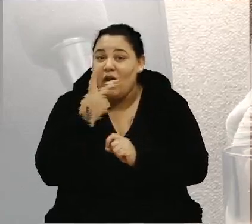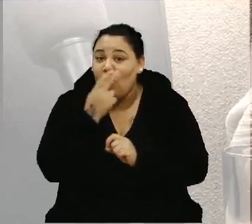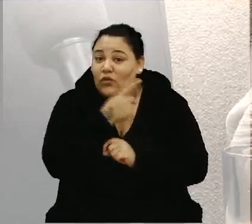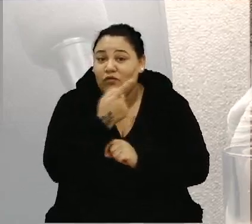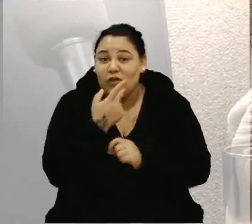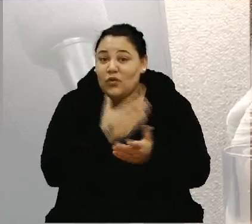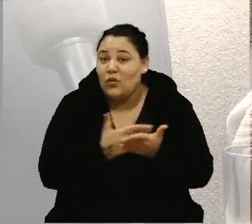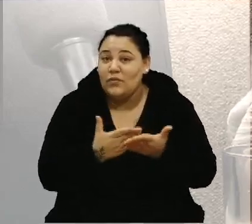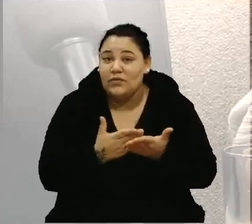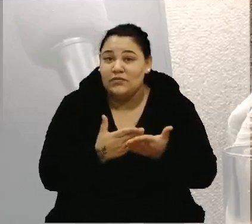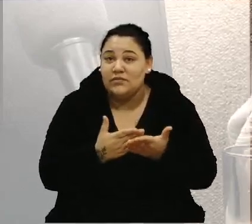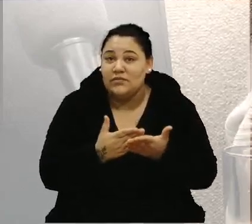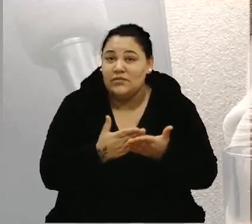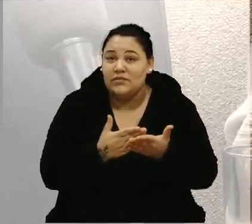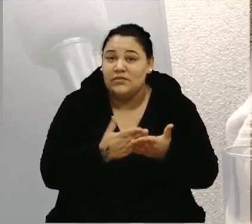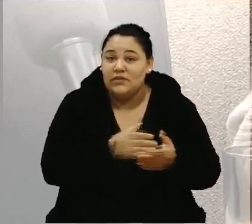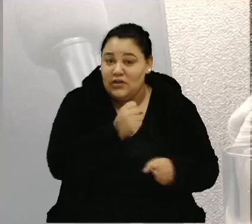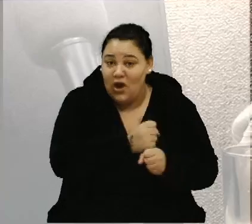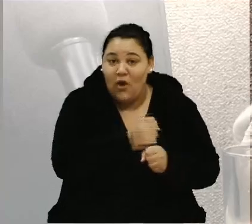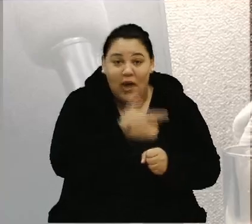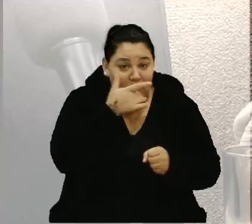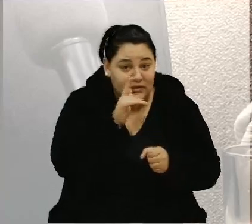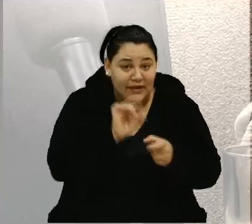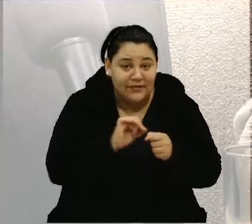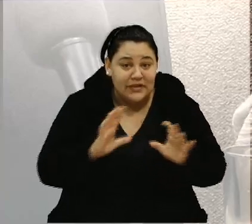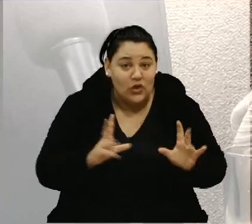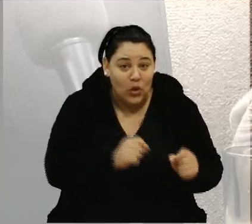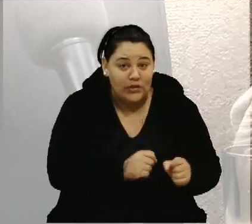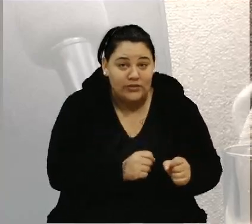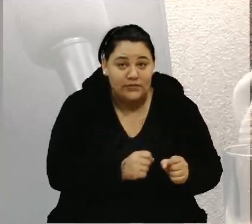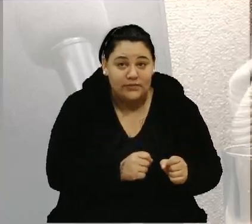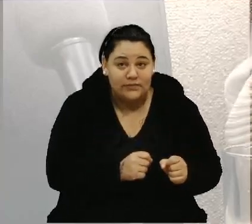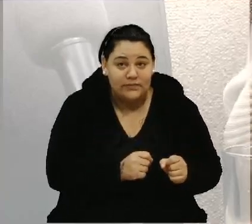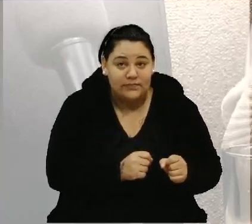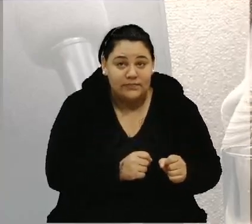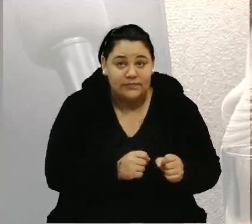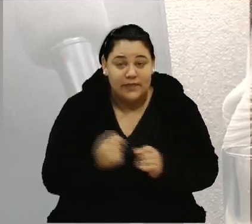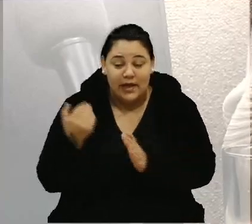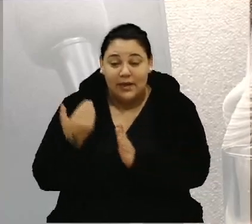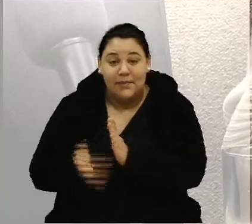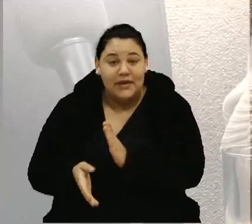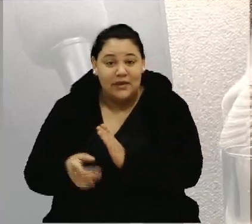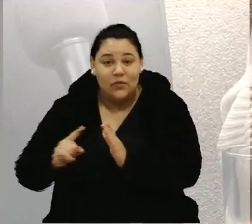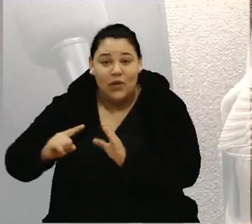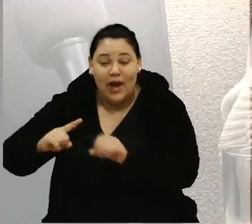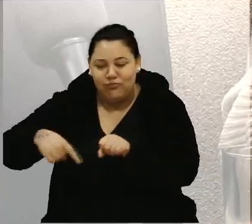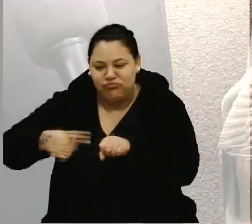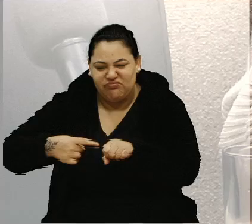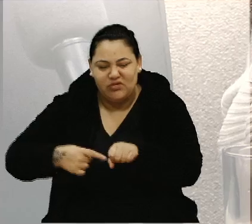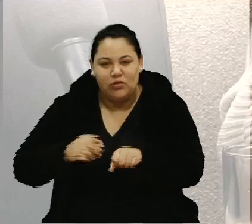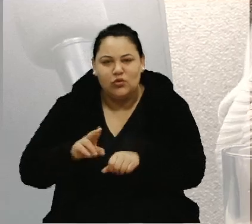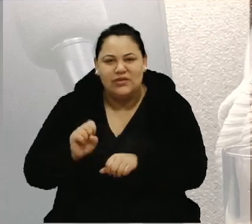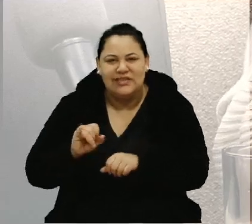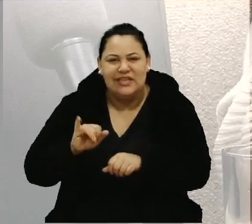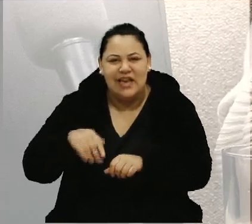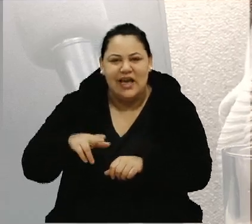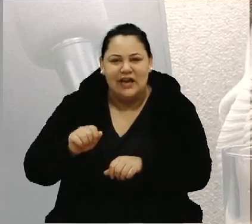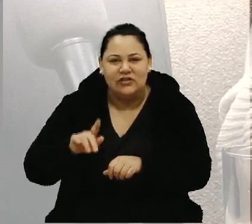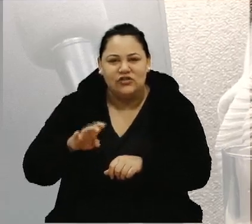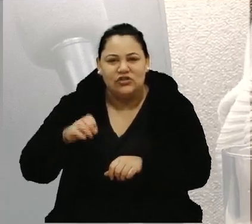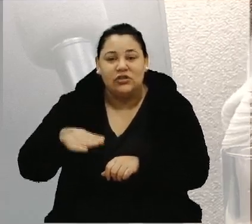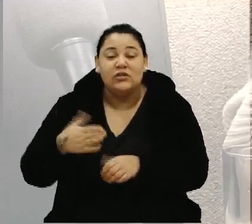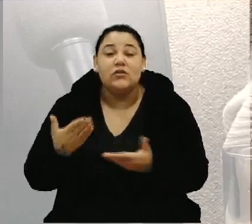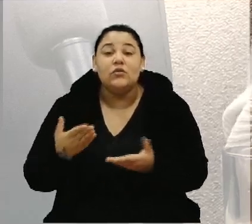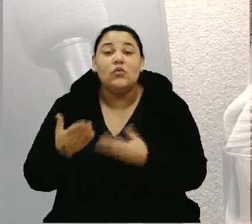início, tantas obras, ela vai conseguir fazer todas? Ela perdeu a usinagem. Essa é a nossa preocupação. Quando vai